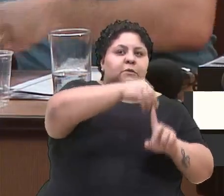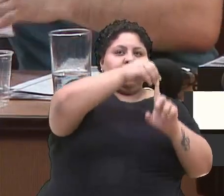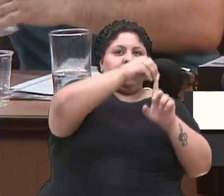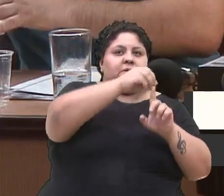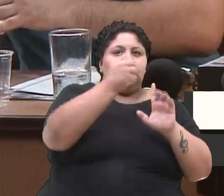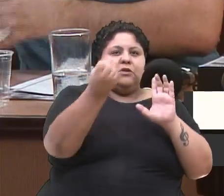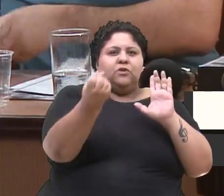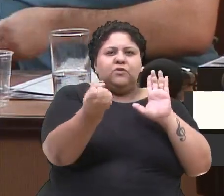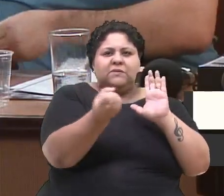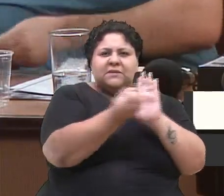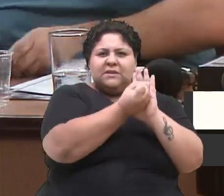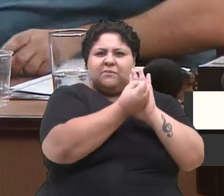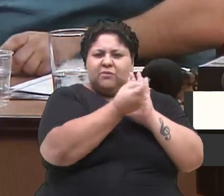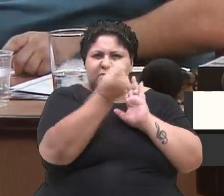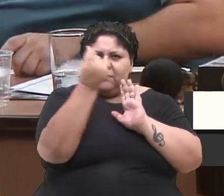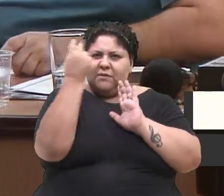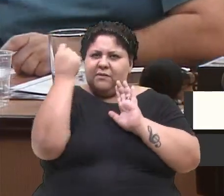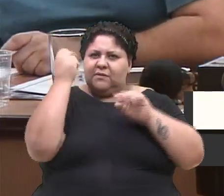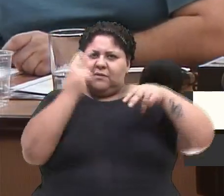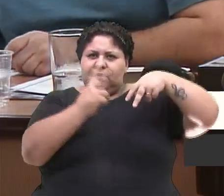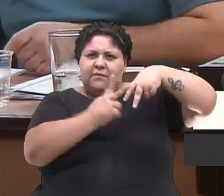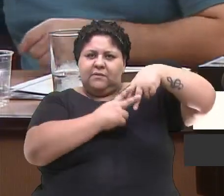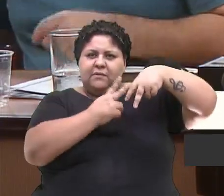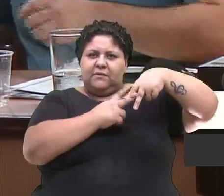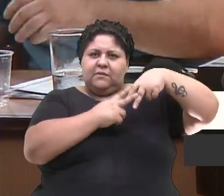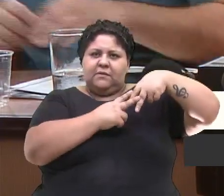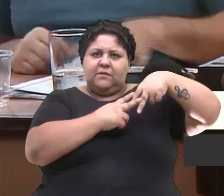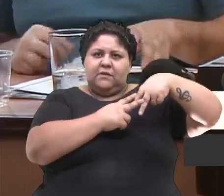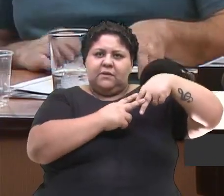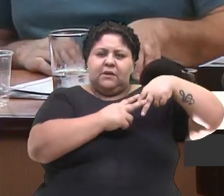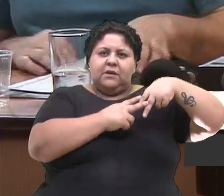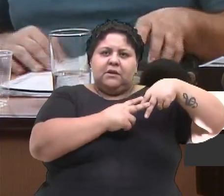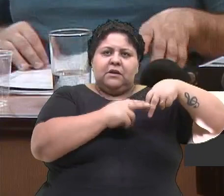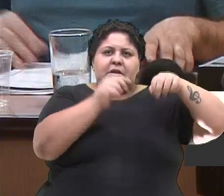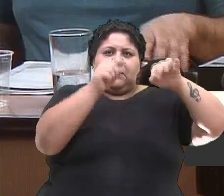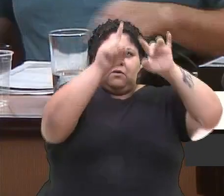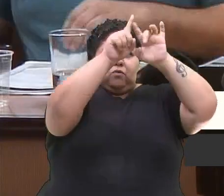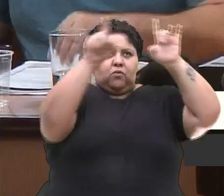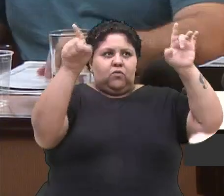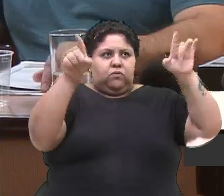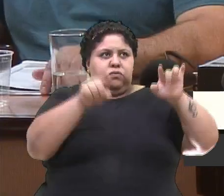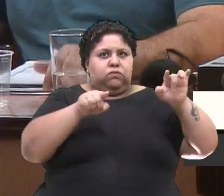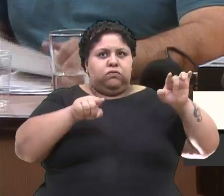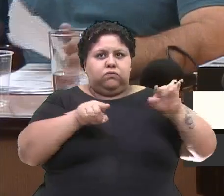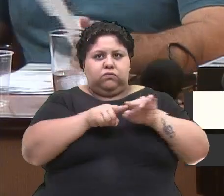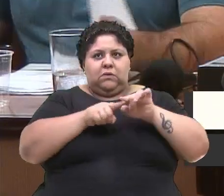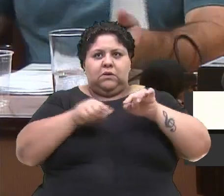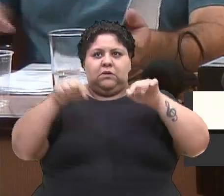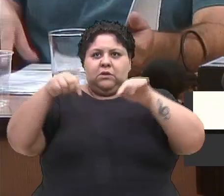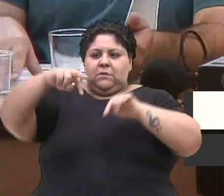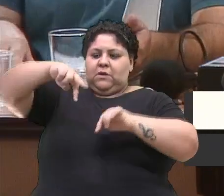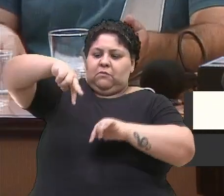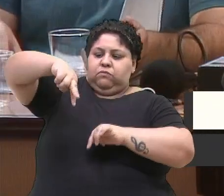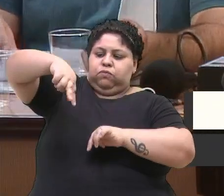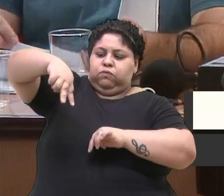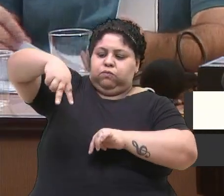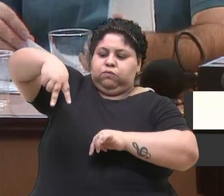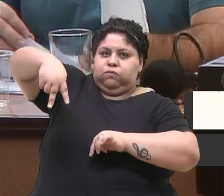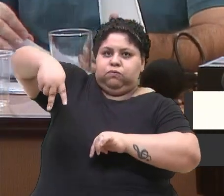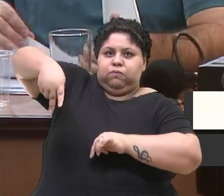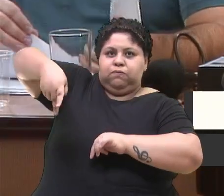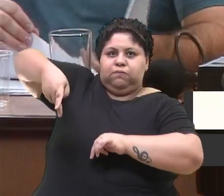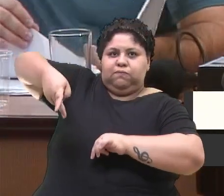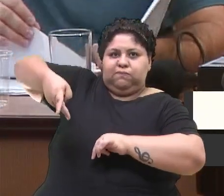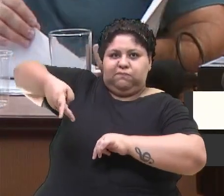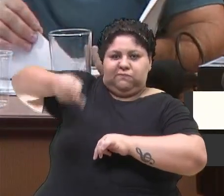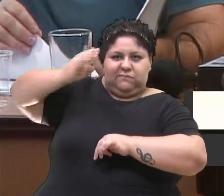época da própria maçonaria, que é o esquadro e o compasso. Então, cabe aqui ressaltar a importância não